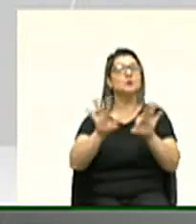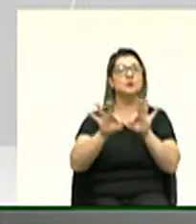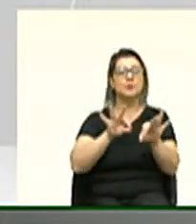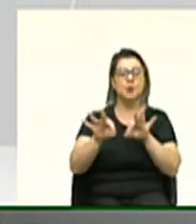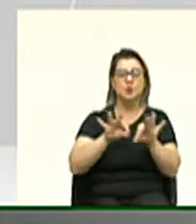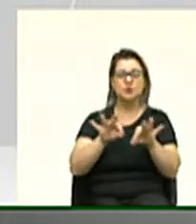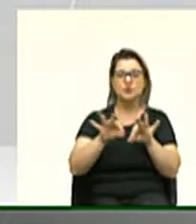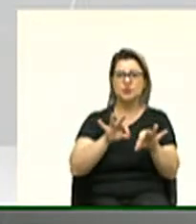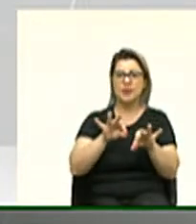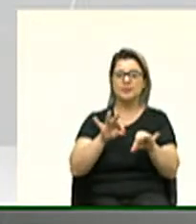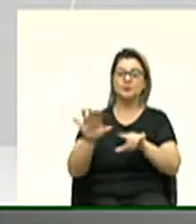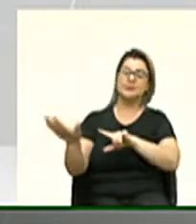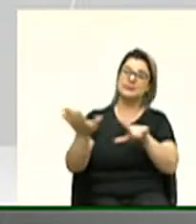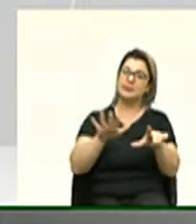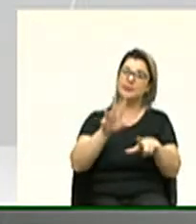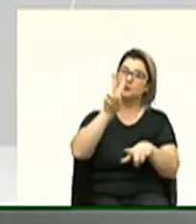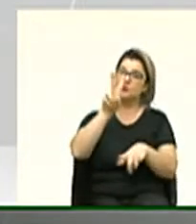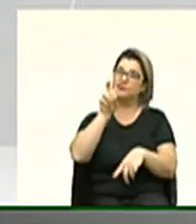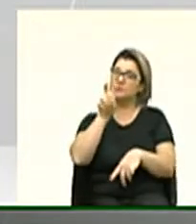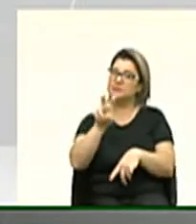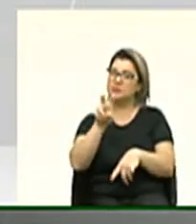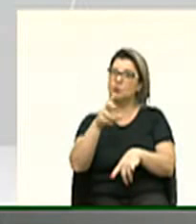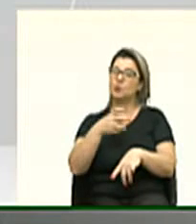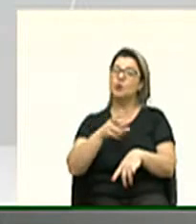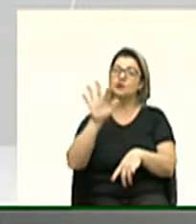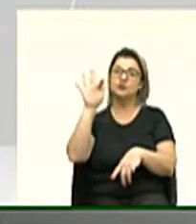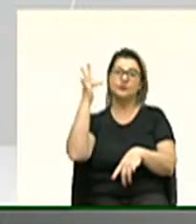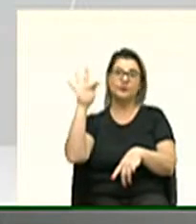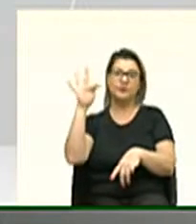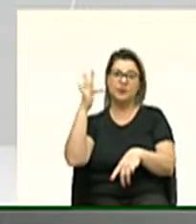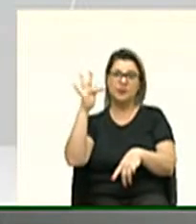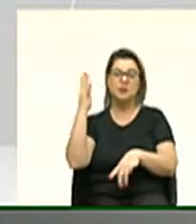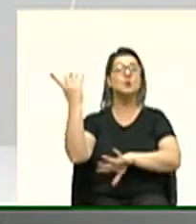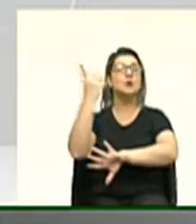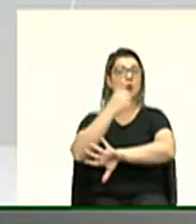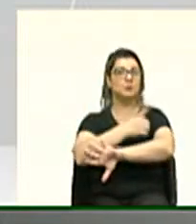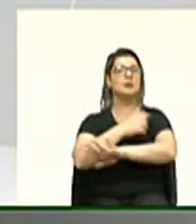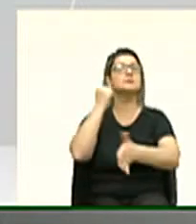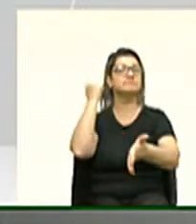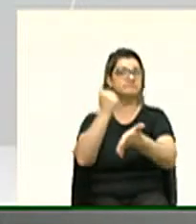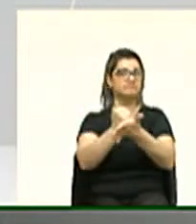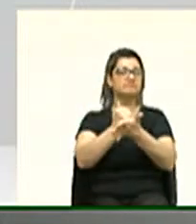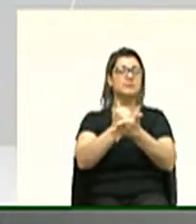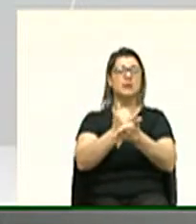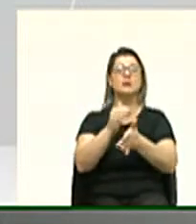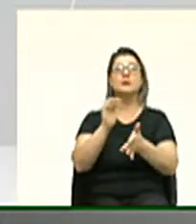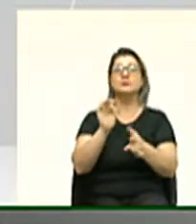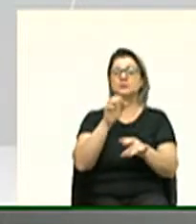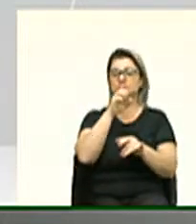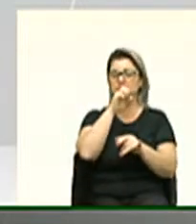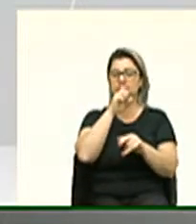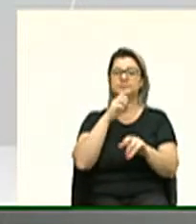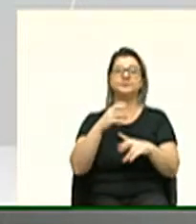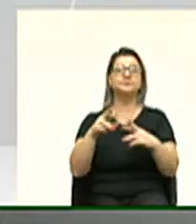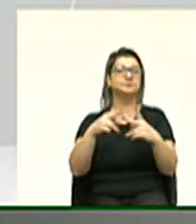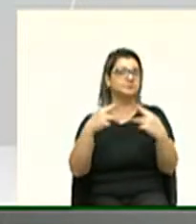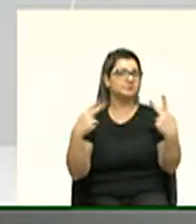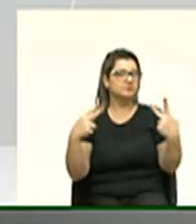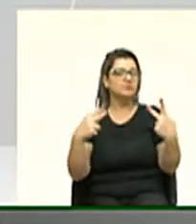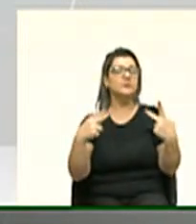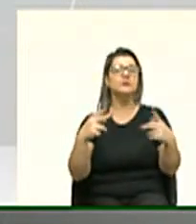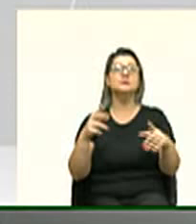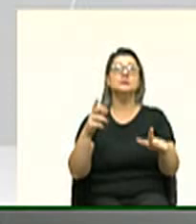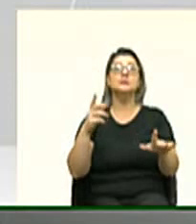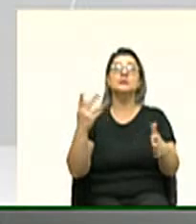dia 25 de fevereiro, que é uma data marcante por um fato acontecido em Porto Alegre, quando tivemos